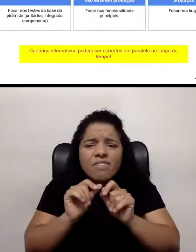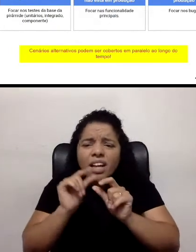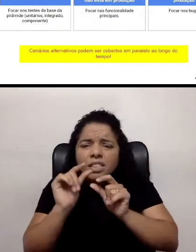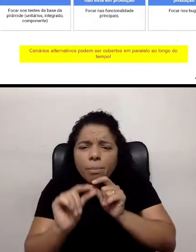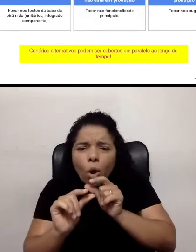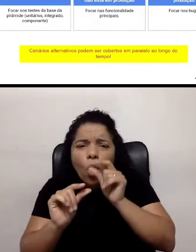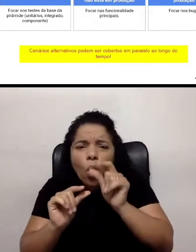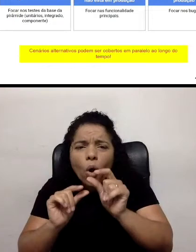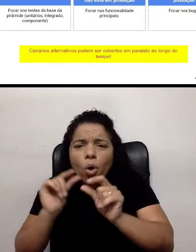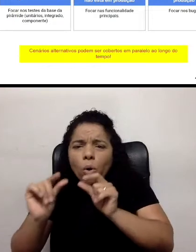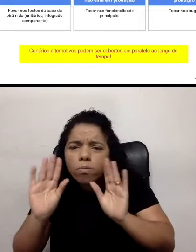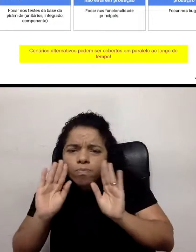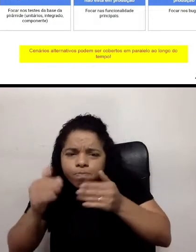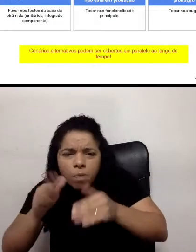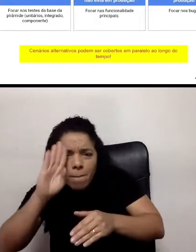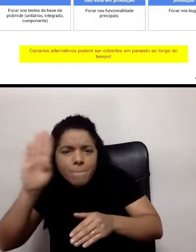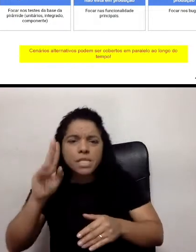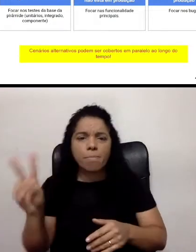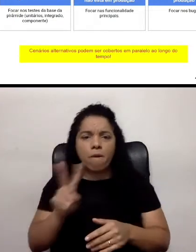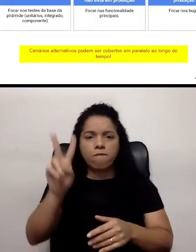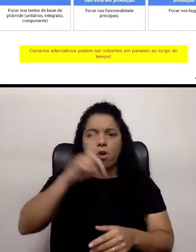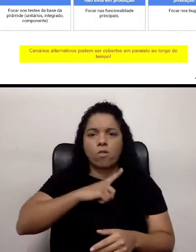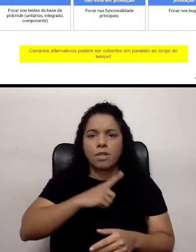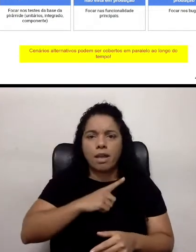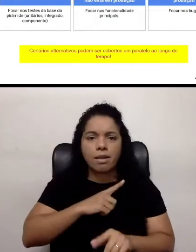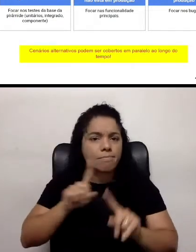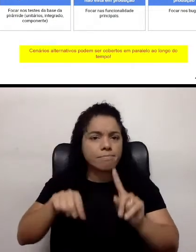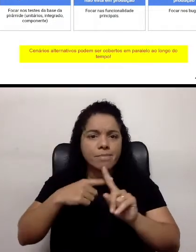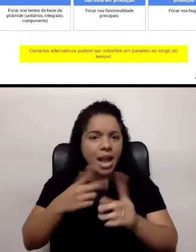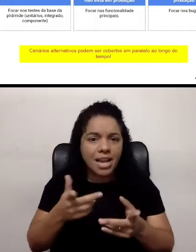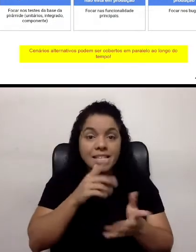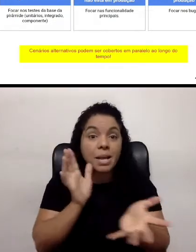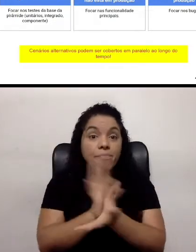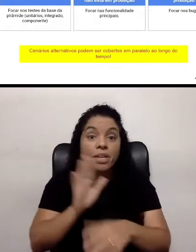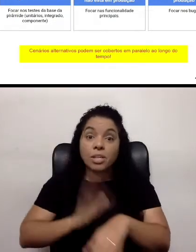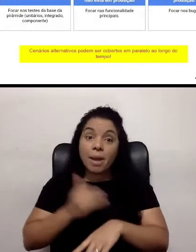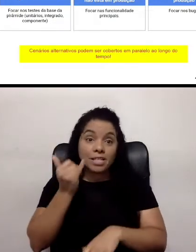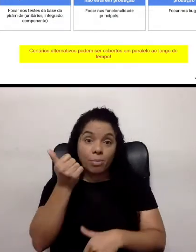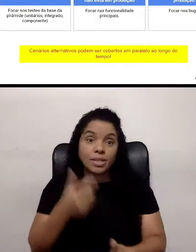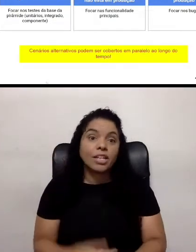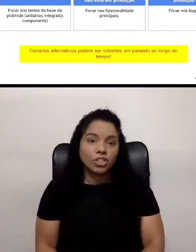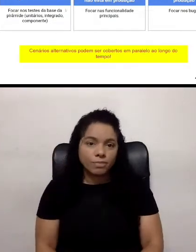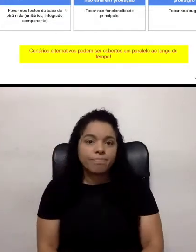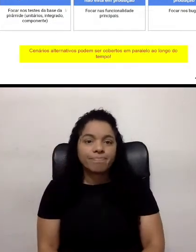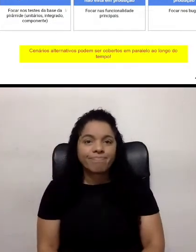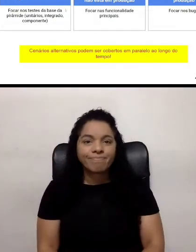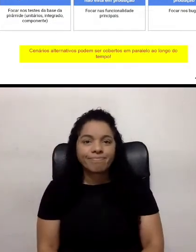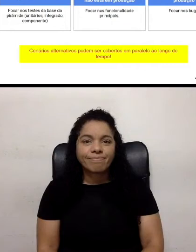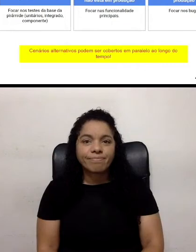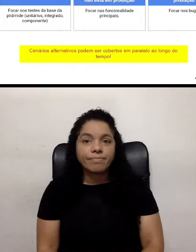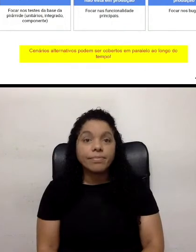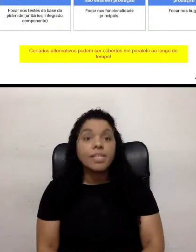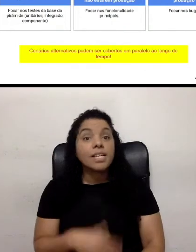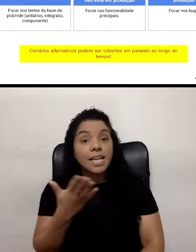foca onde dá valor. É aonde traz valor, que é a parte mais importante. E